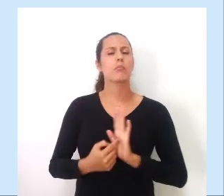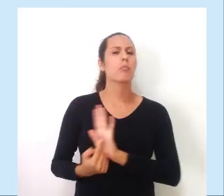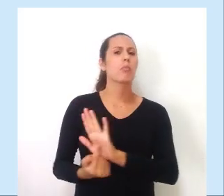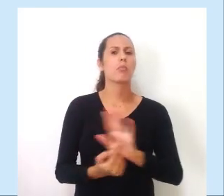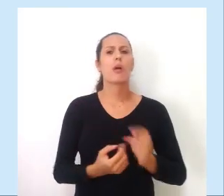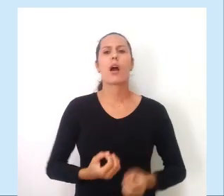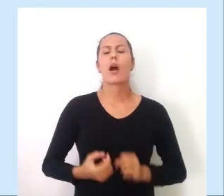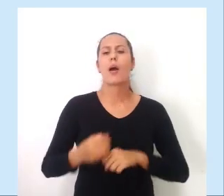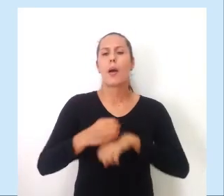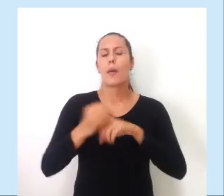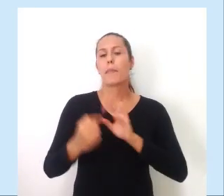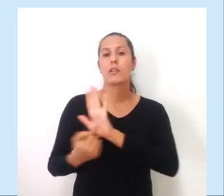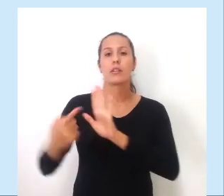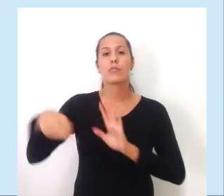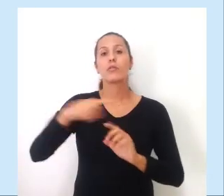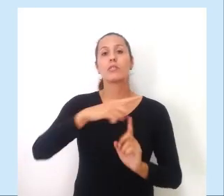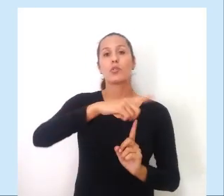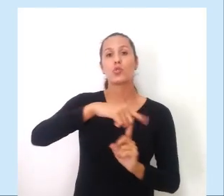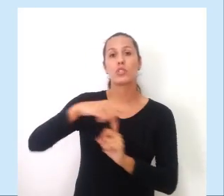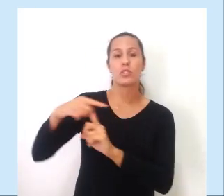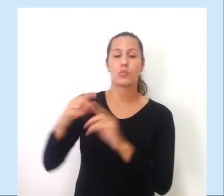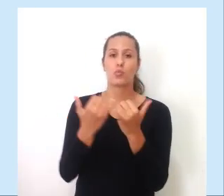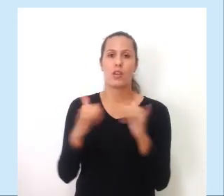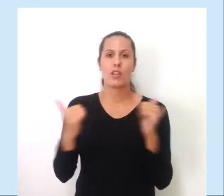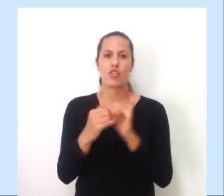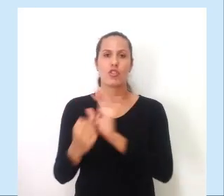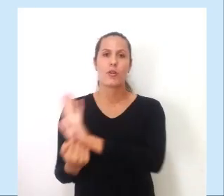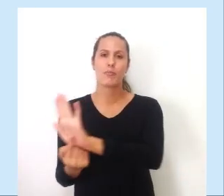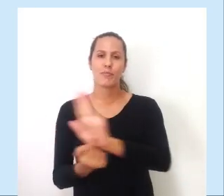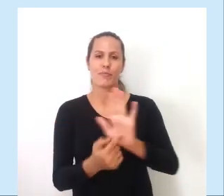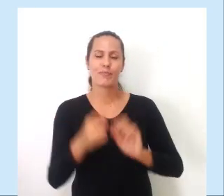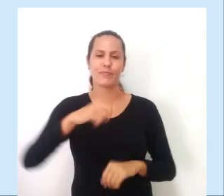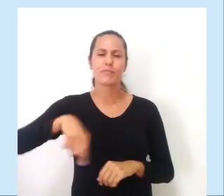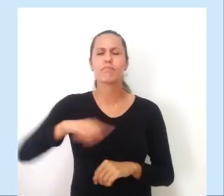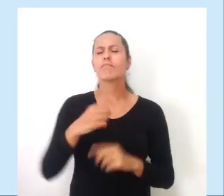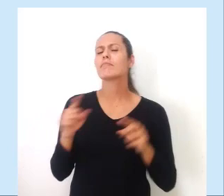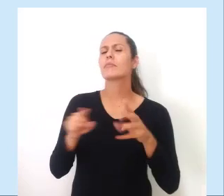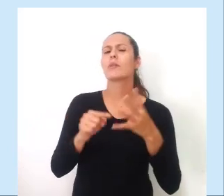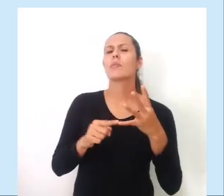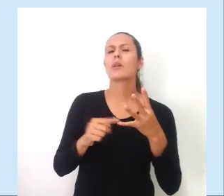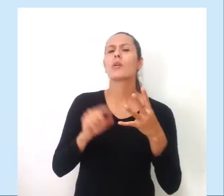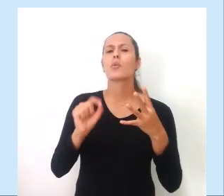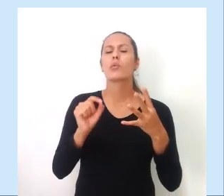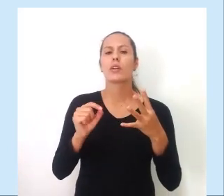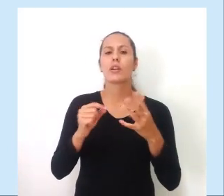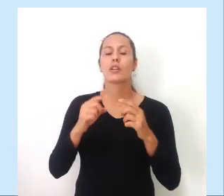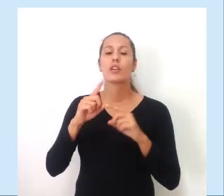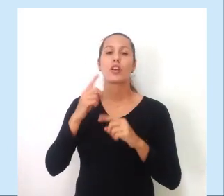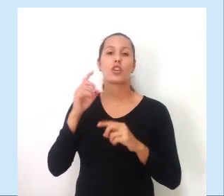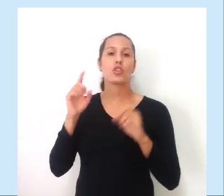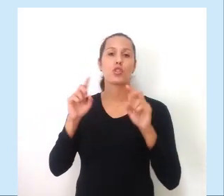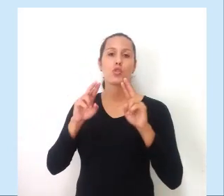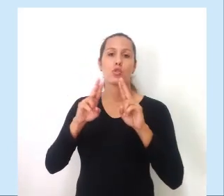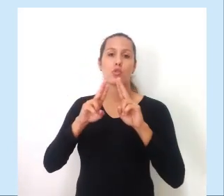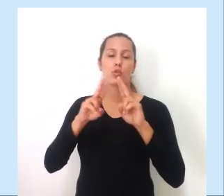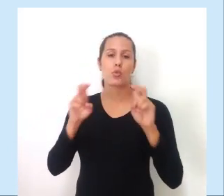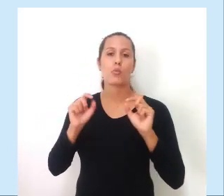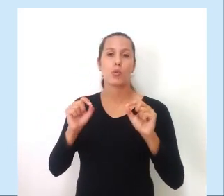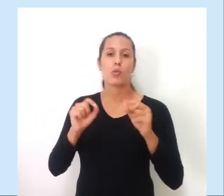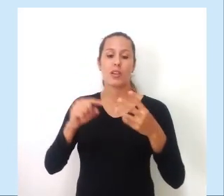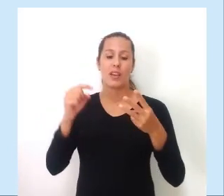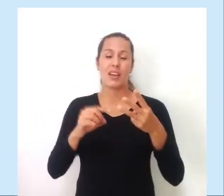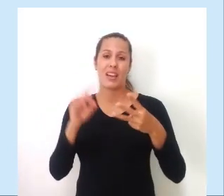vocês as fontes energéticas e falar um pouquinho sobre a poluição de